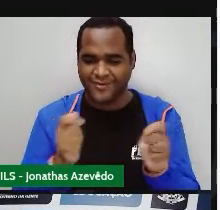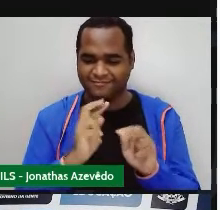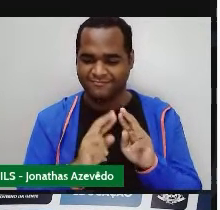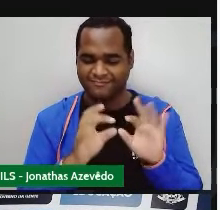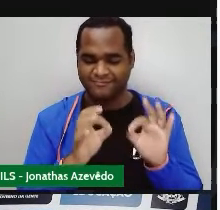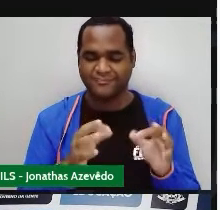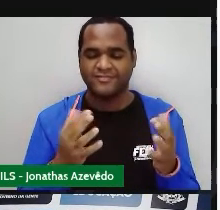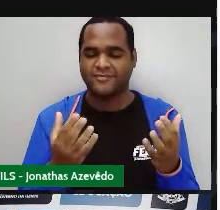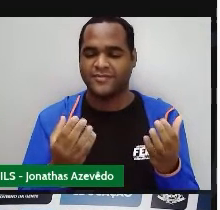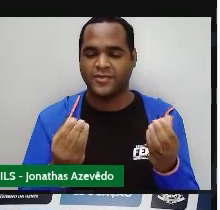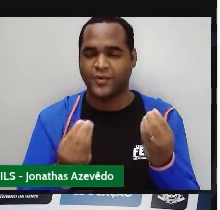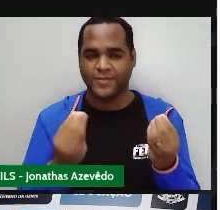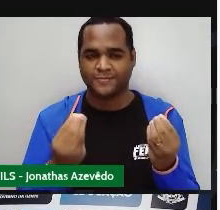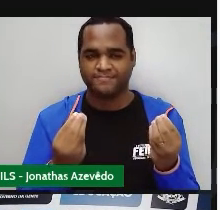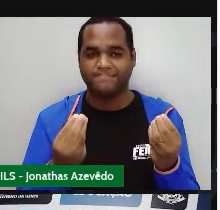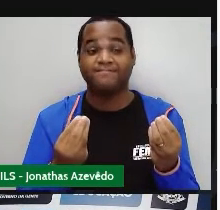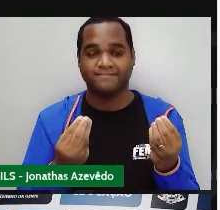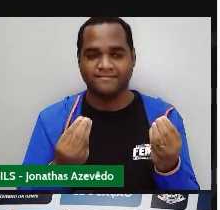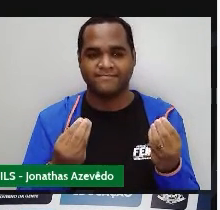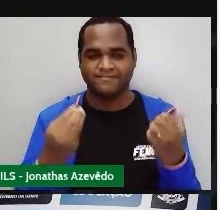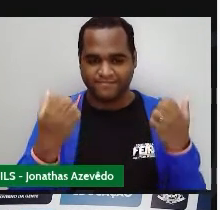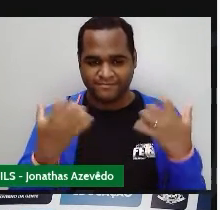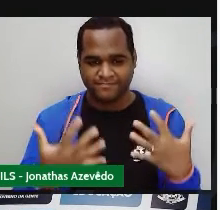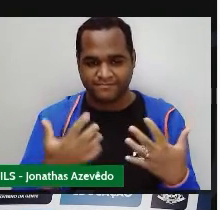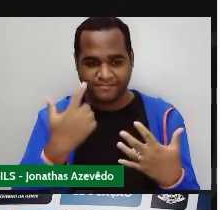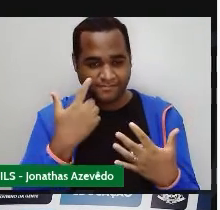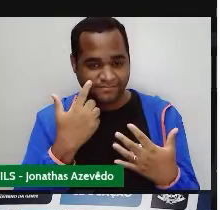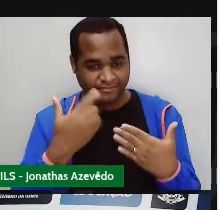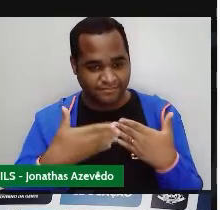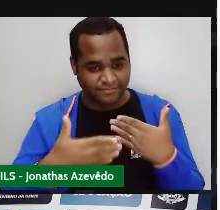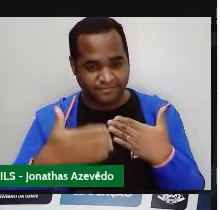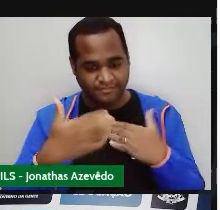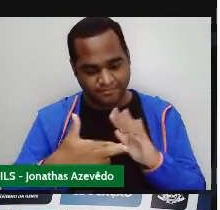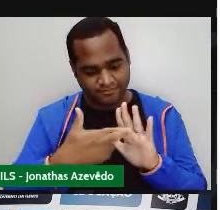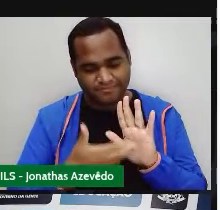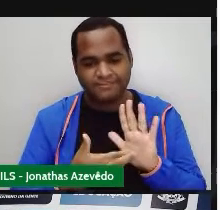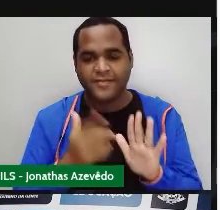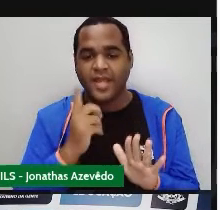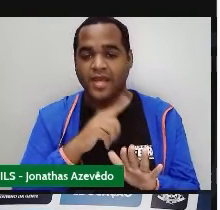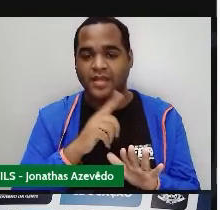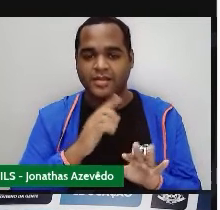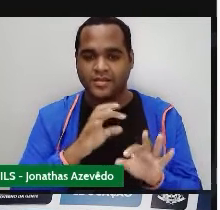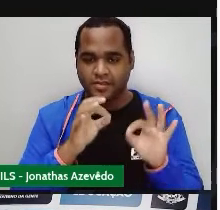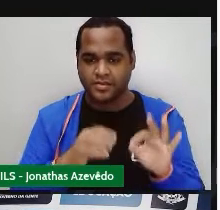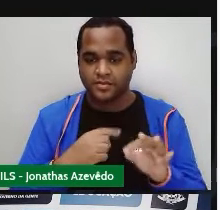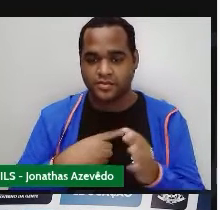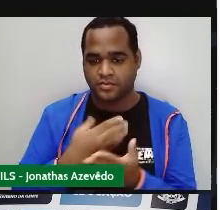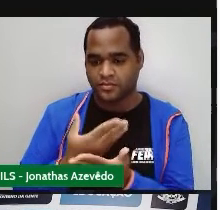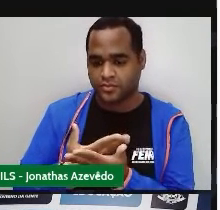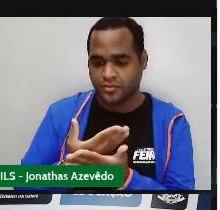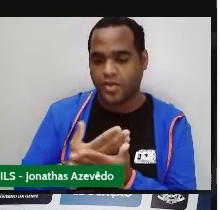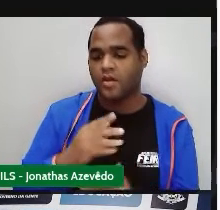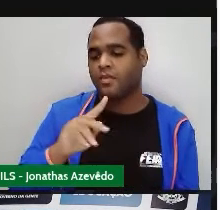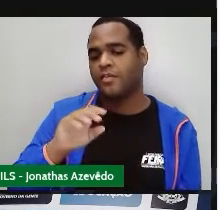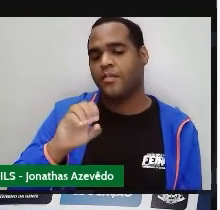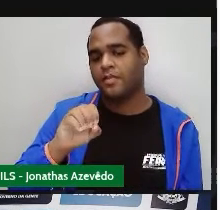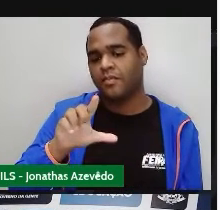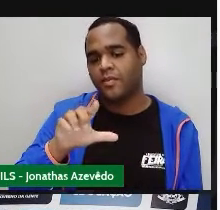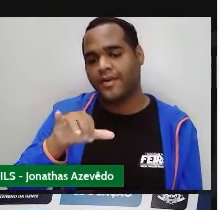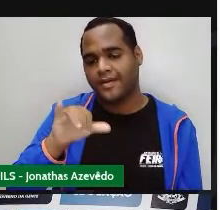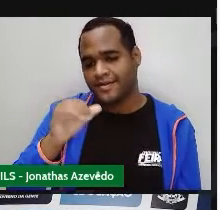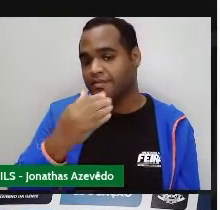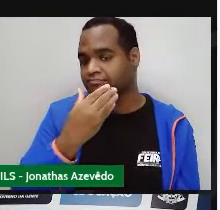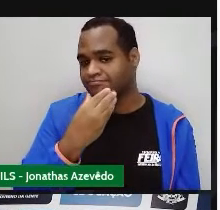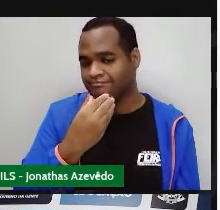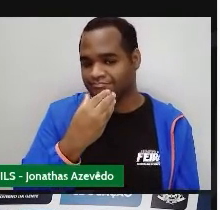como Seguindo os passos de resolução de problema lá do estudo de polícia ou polia